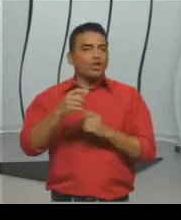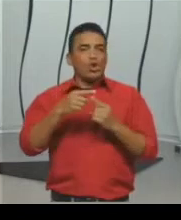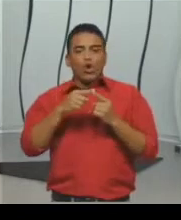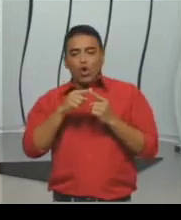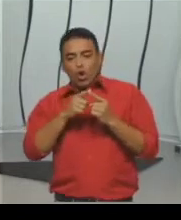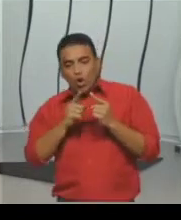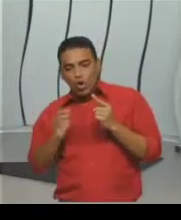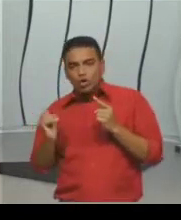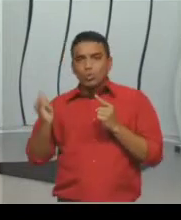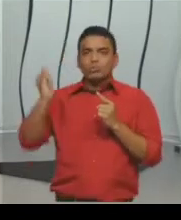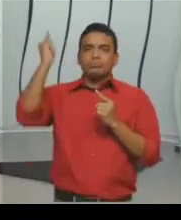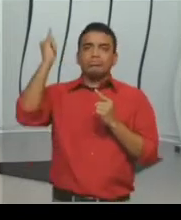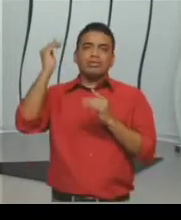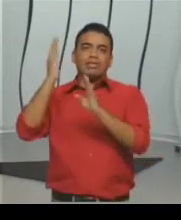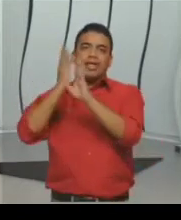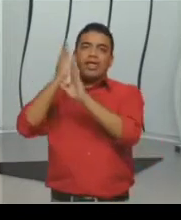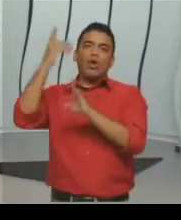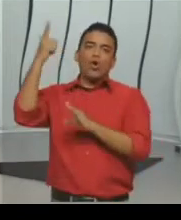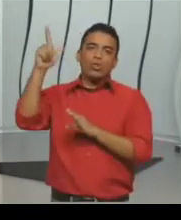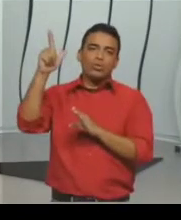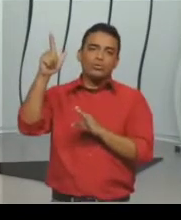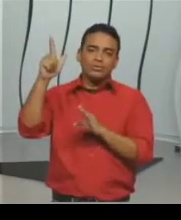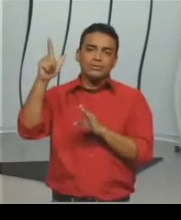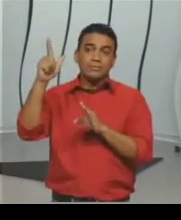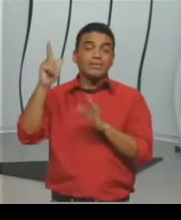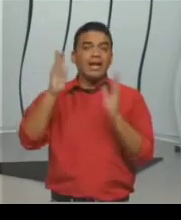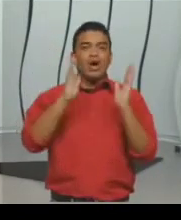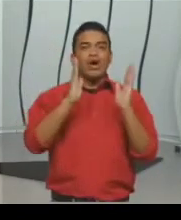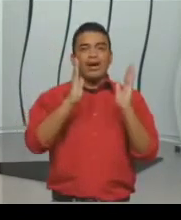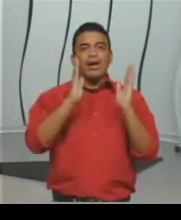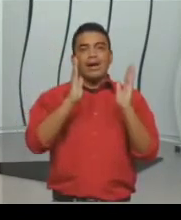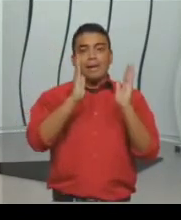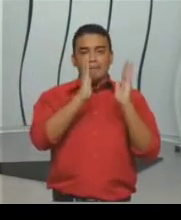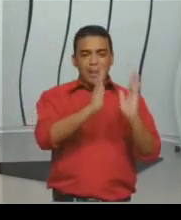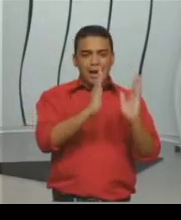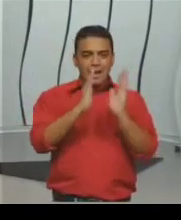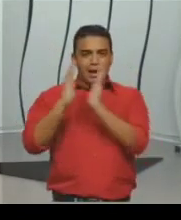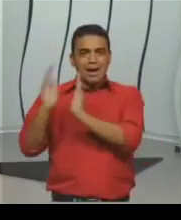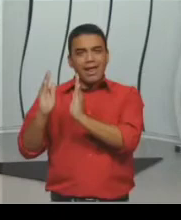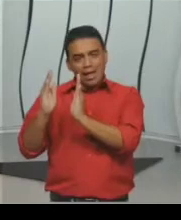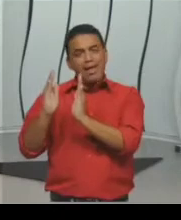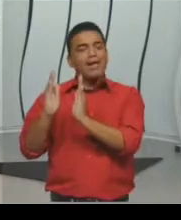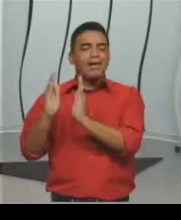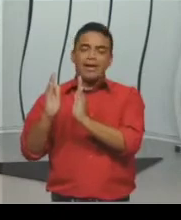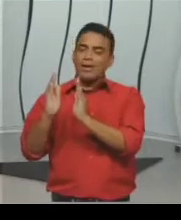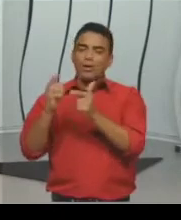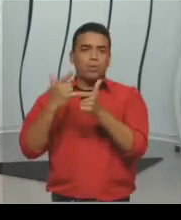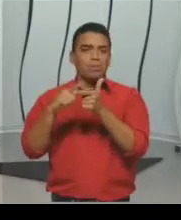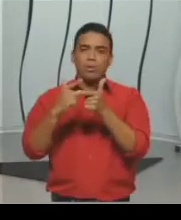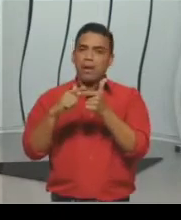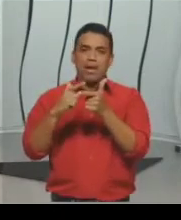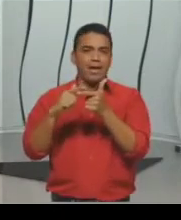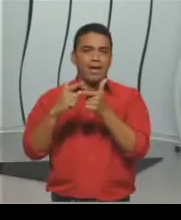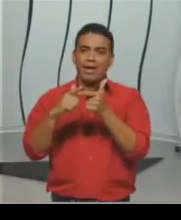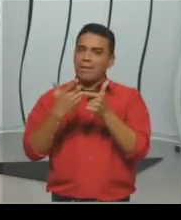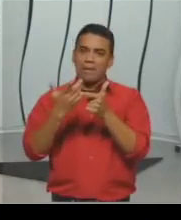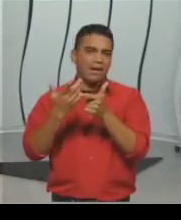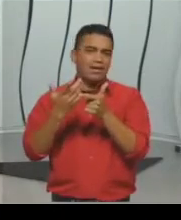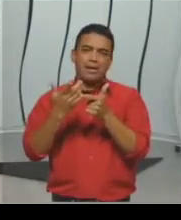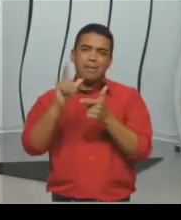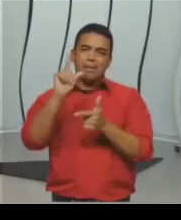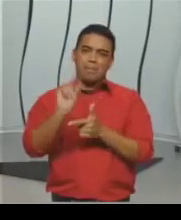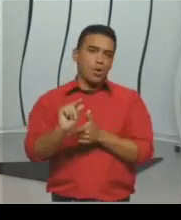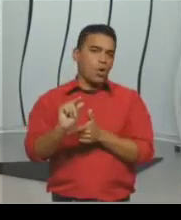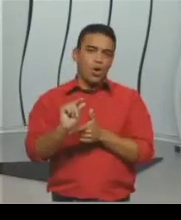componente. E no caso do circuito em paralelo, nós vamos ter esse problema resolvido pela própria forma de